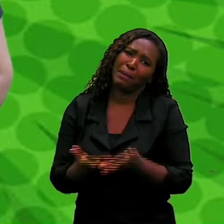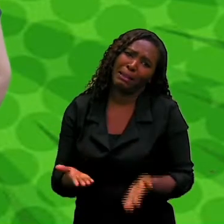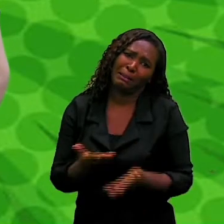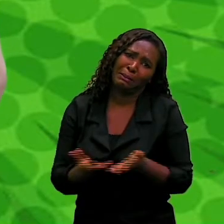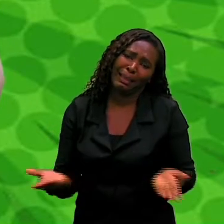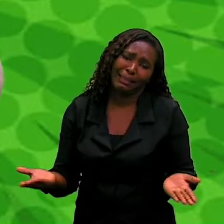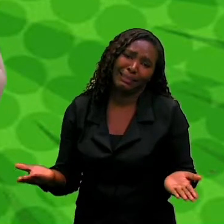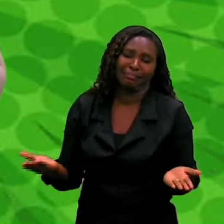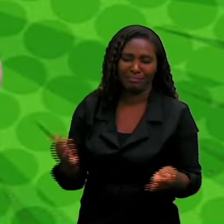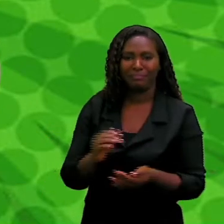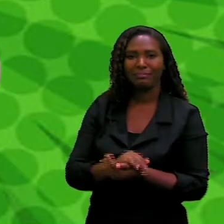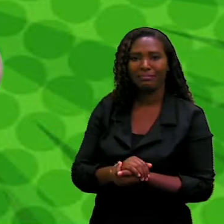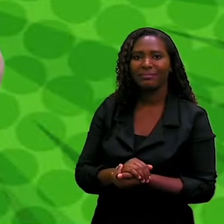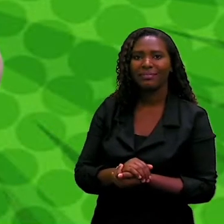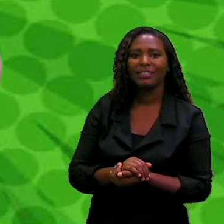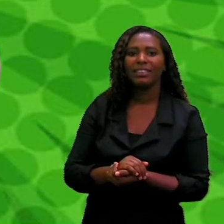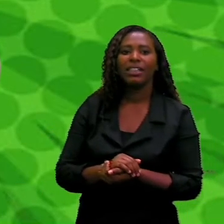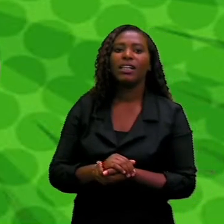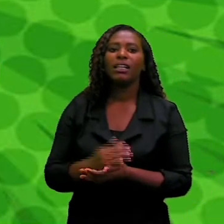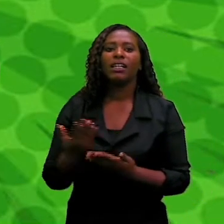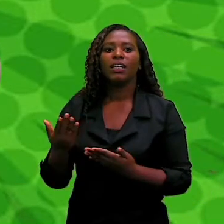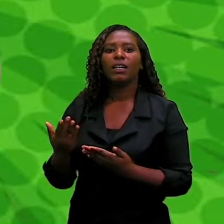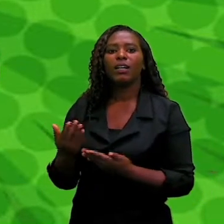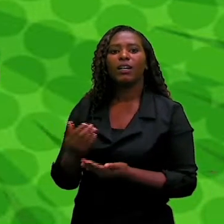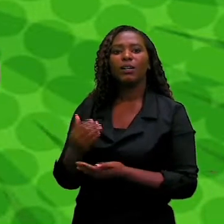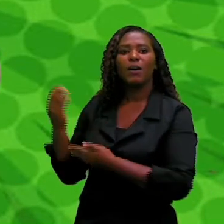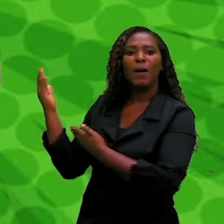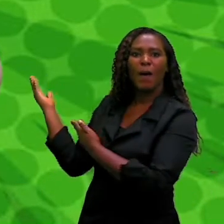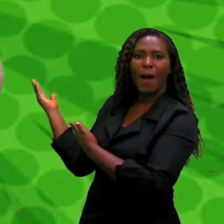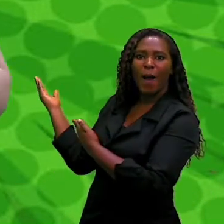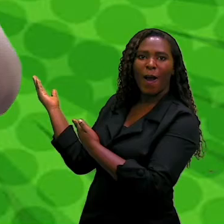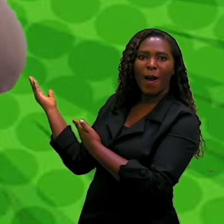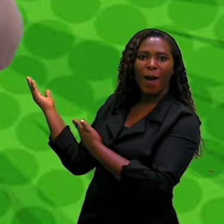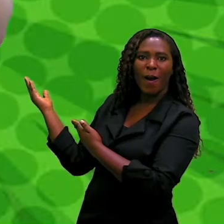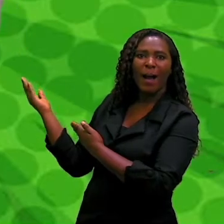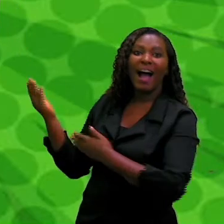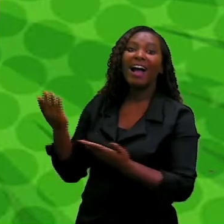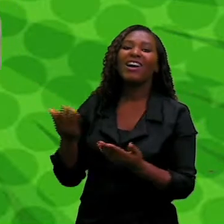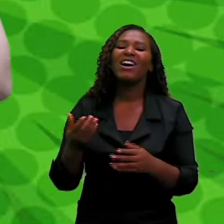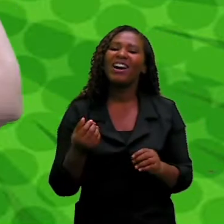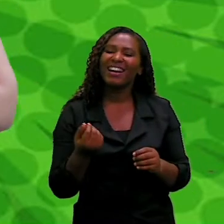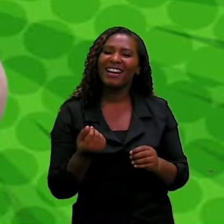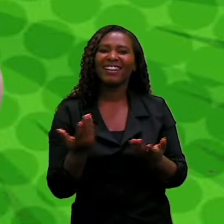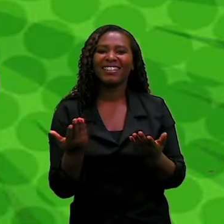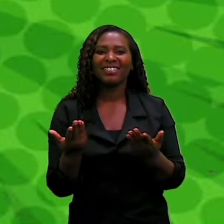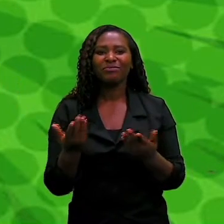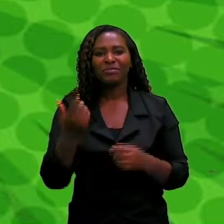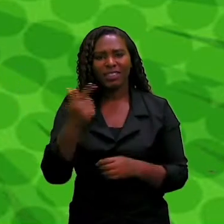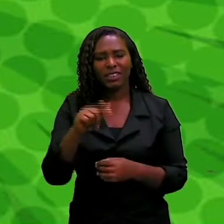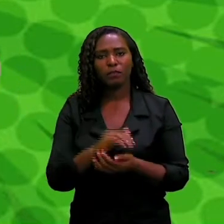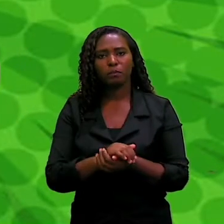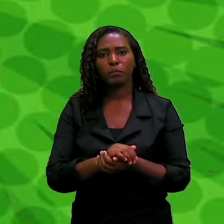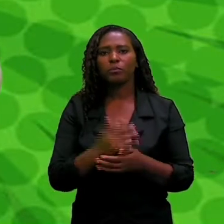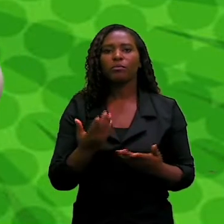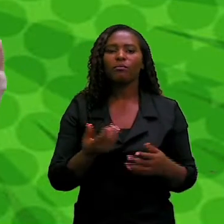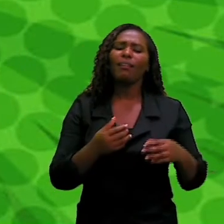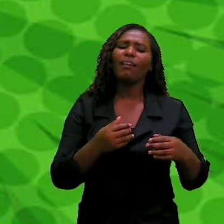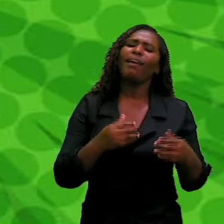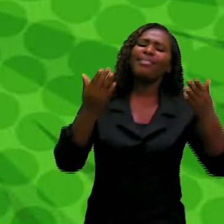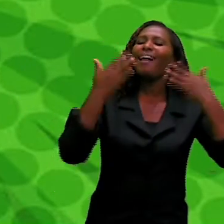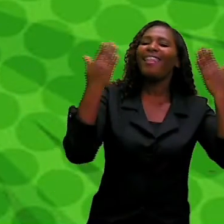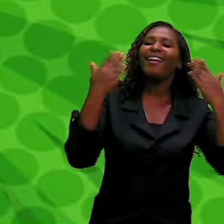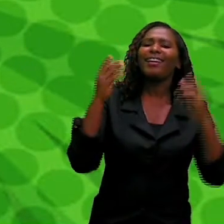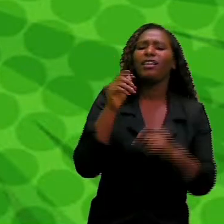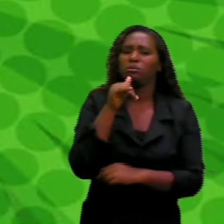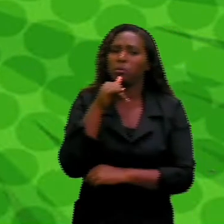próxima. Na alegria, vamos para a próxima slide, isso. Na alegria e na tristeza, na saúde e